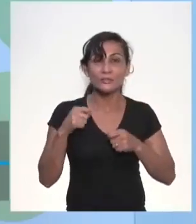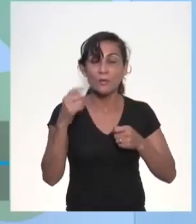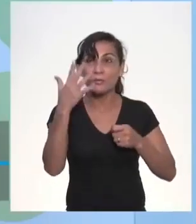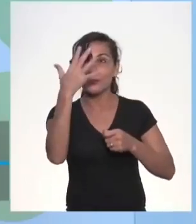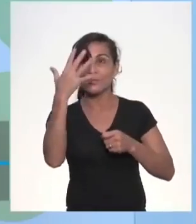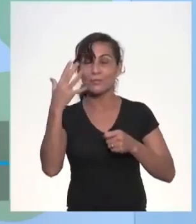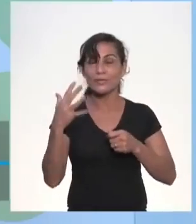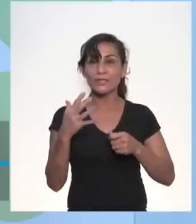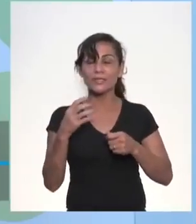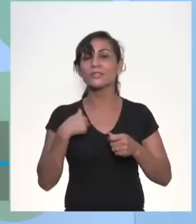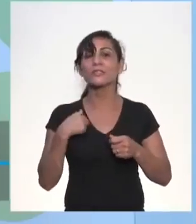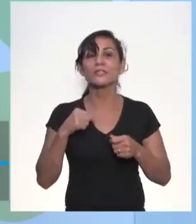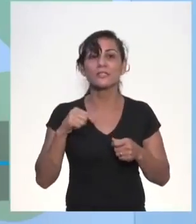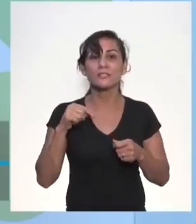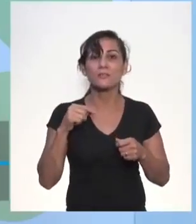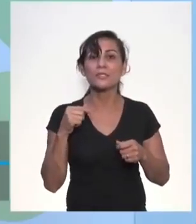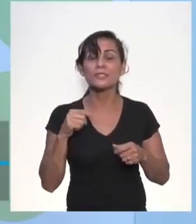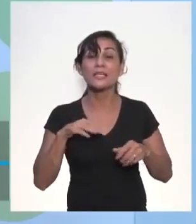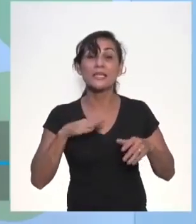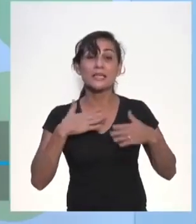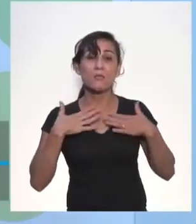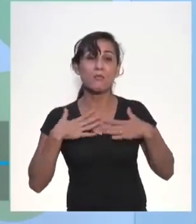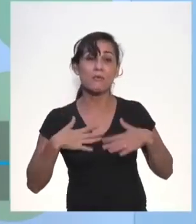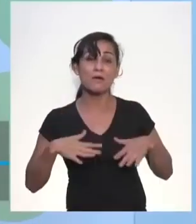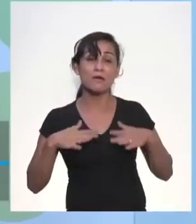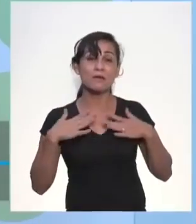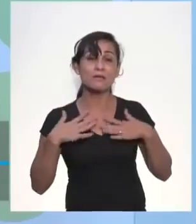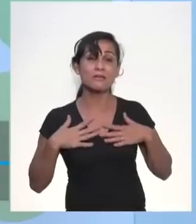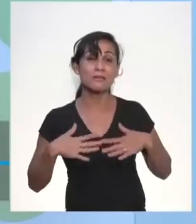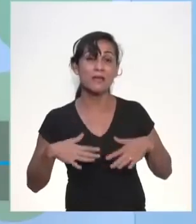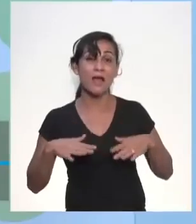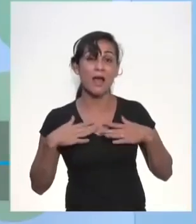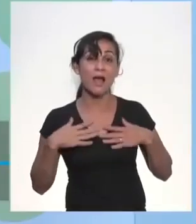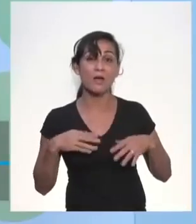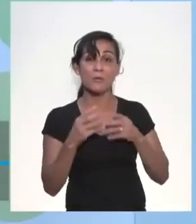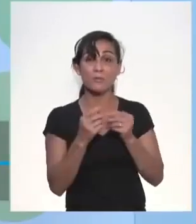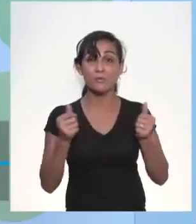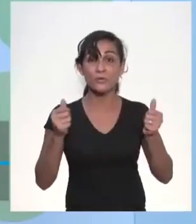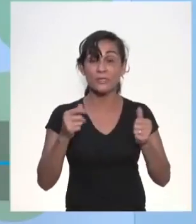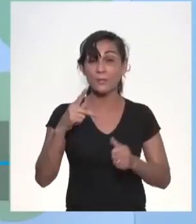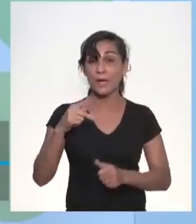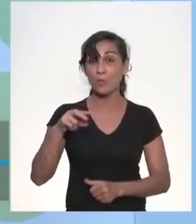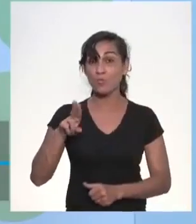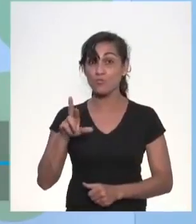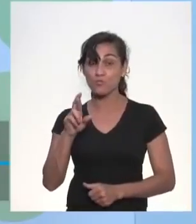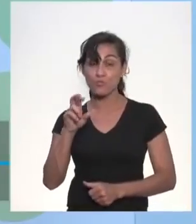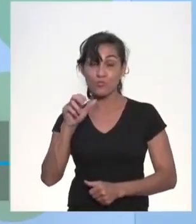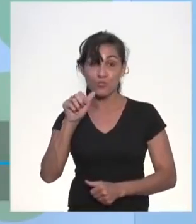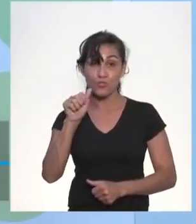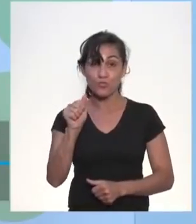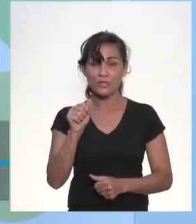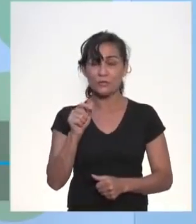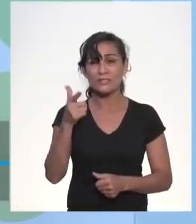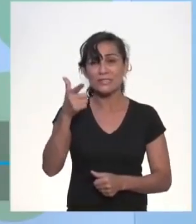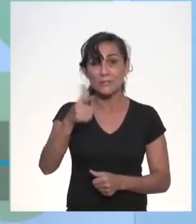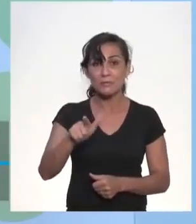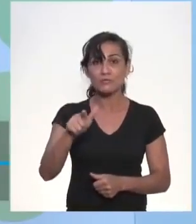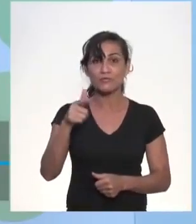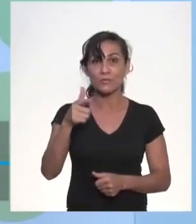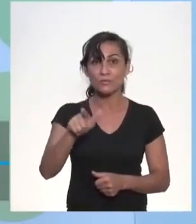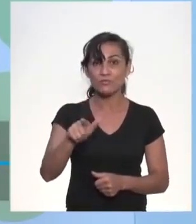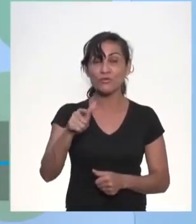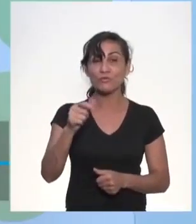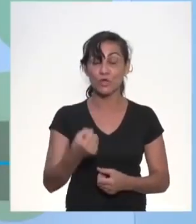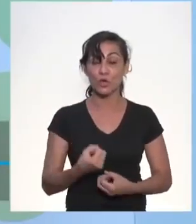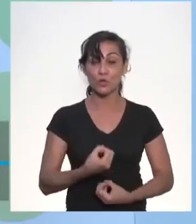derramando, em chamas serenas, tão mansas e puras. Ele traz essa palavra pura, quase que repetindo no poema. E